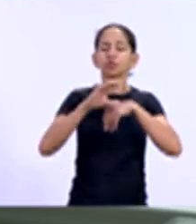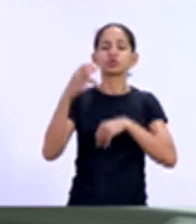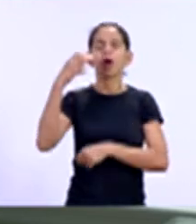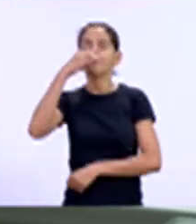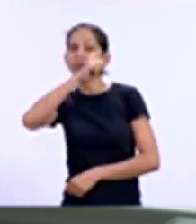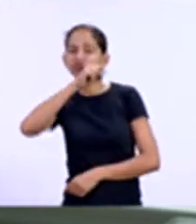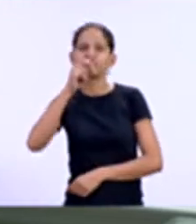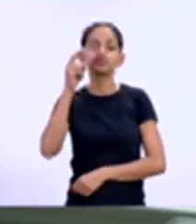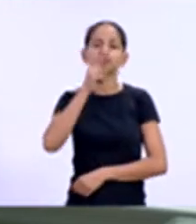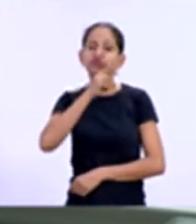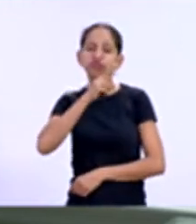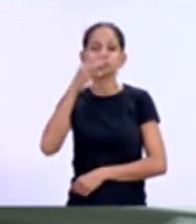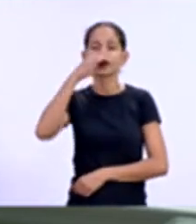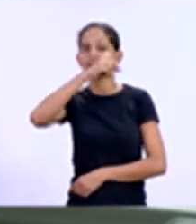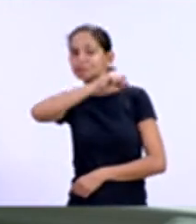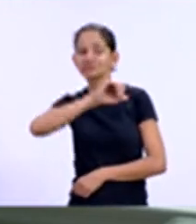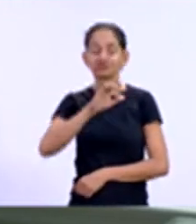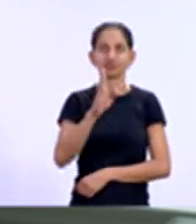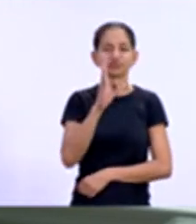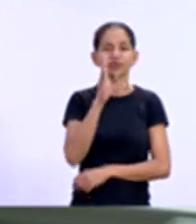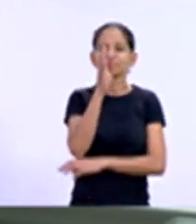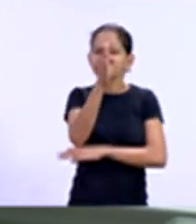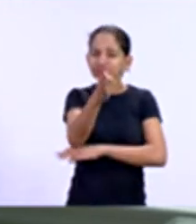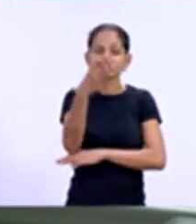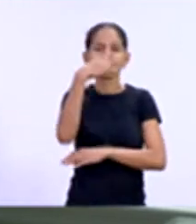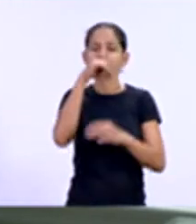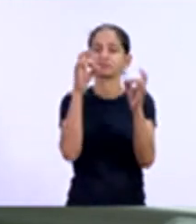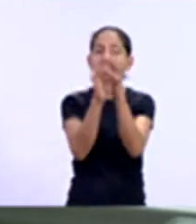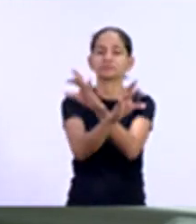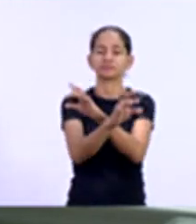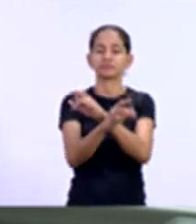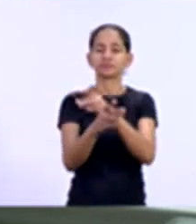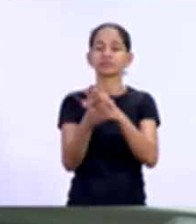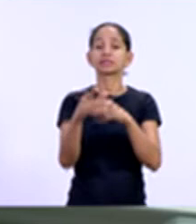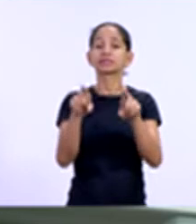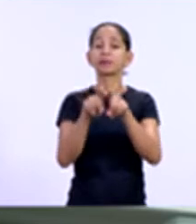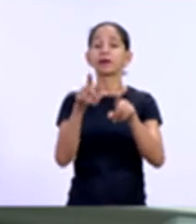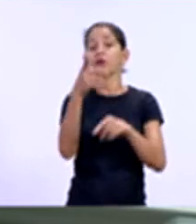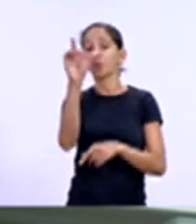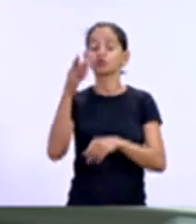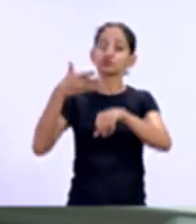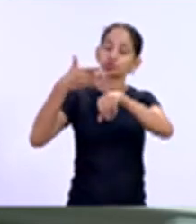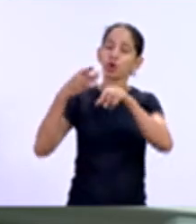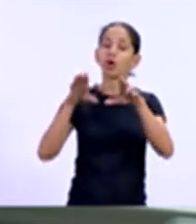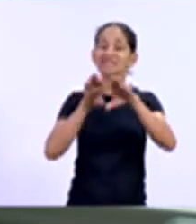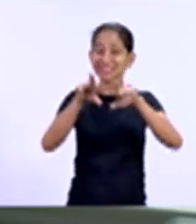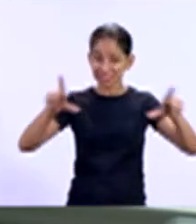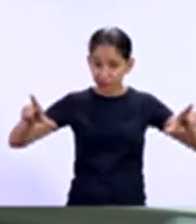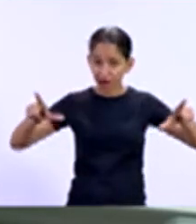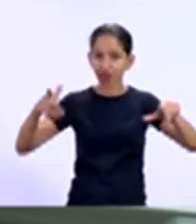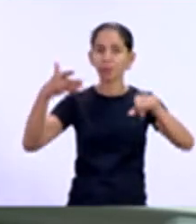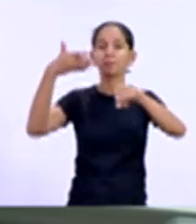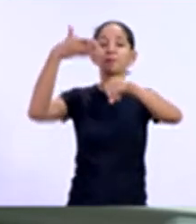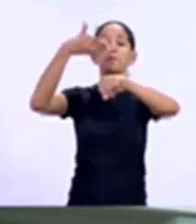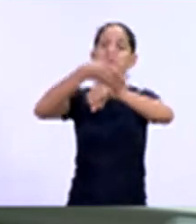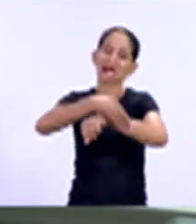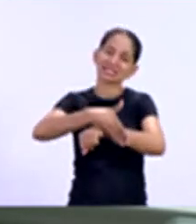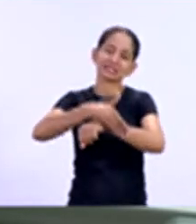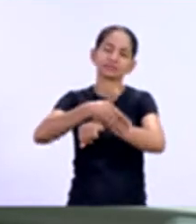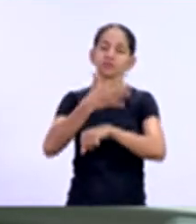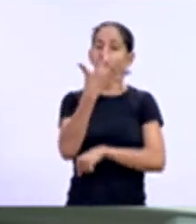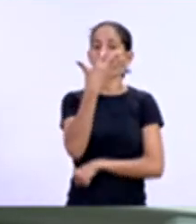duração, cursos que lhe oferece um certificado de participação, mas não lhe